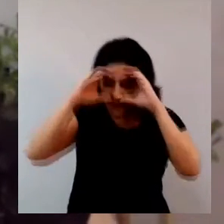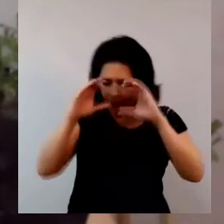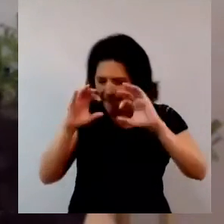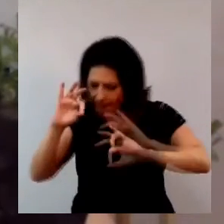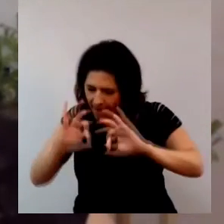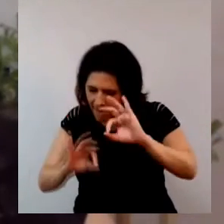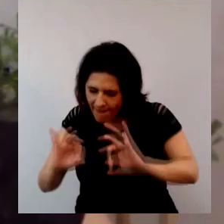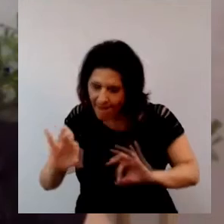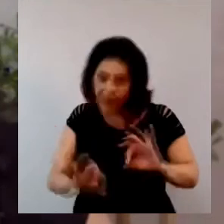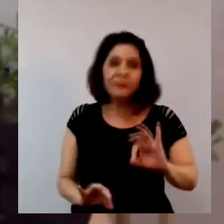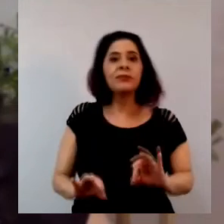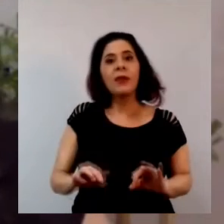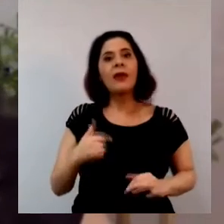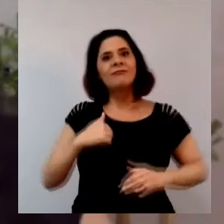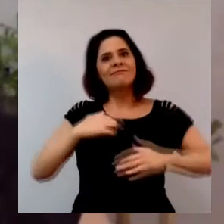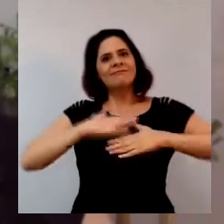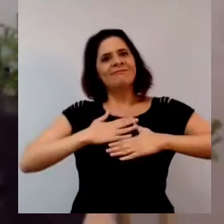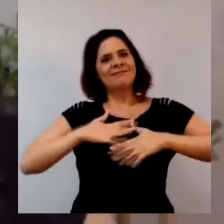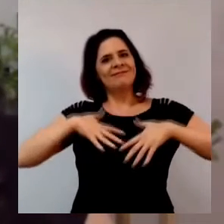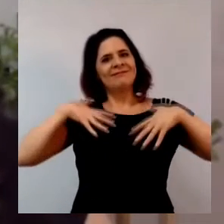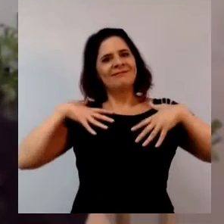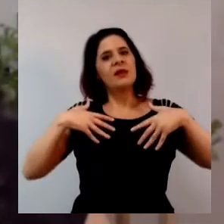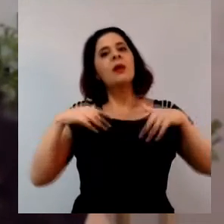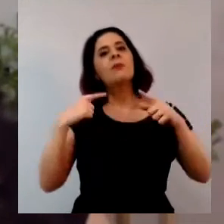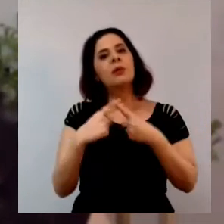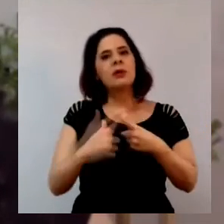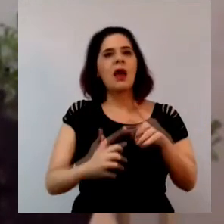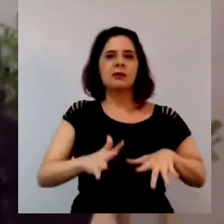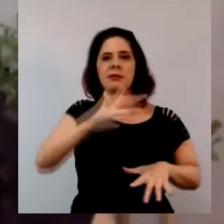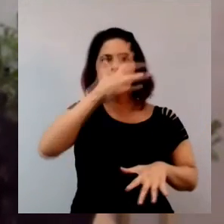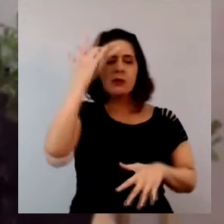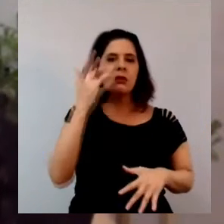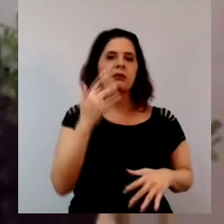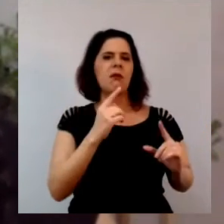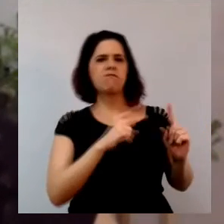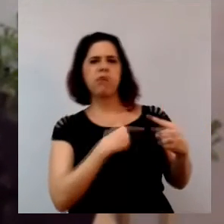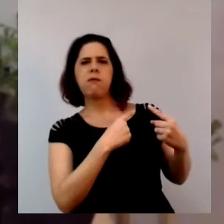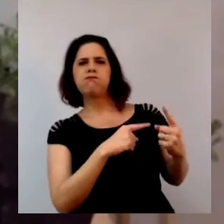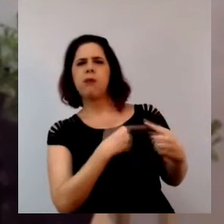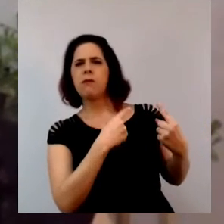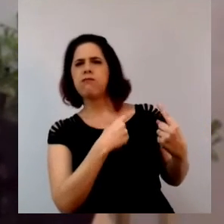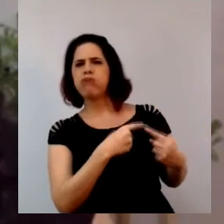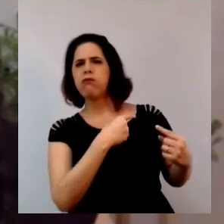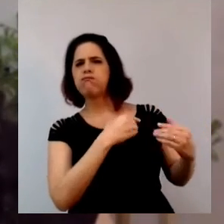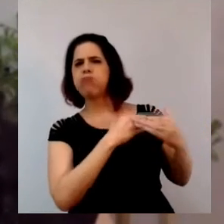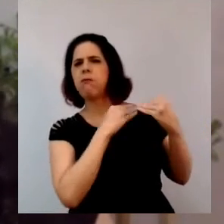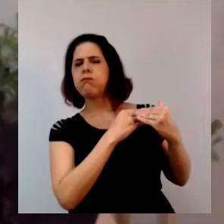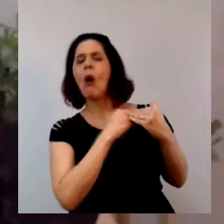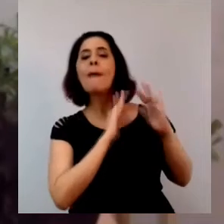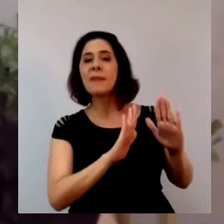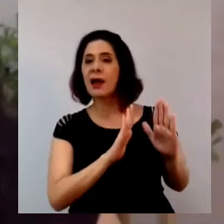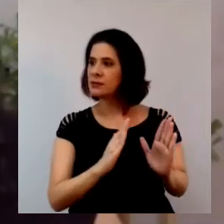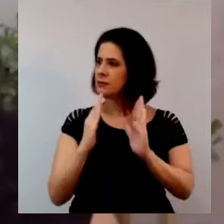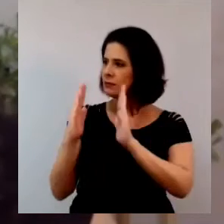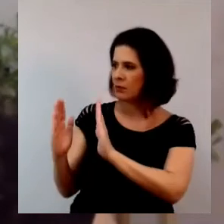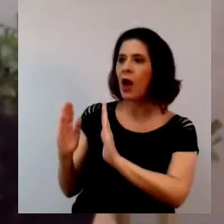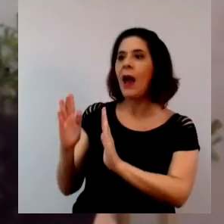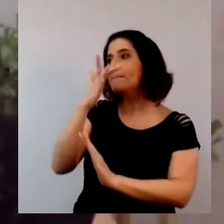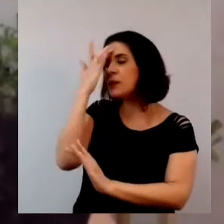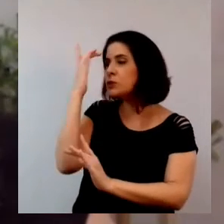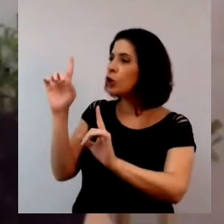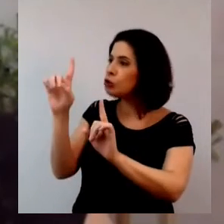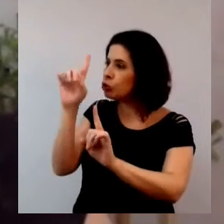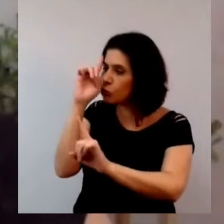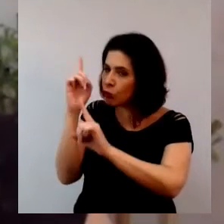comentários que a gente tem, às vezes, de ataque ou negativos, a gente vê muita dúvida que, quando a gente olha, a gente diz assim, nossa, essa é uma